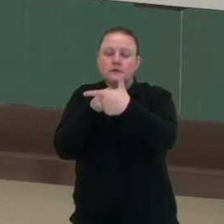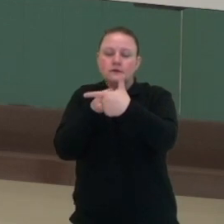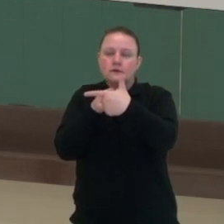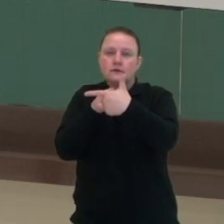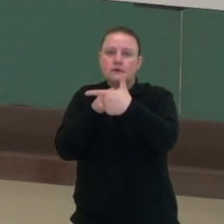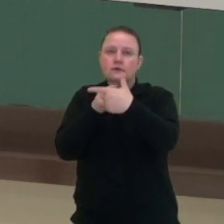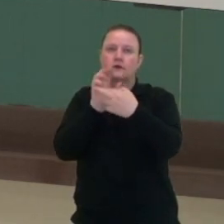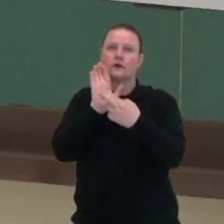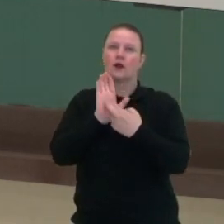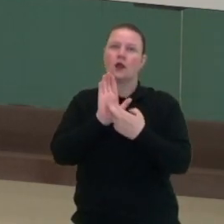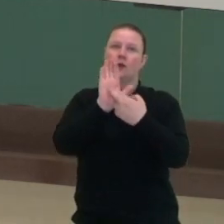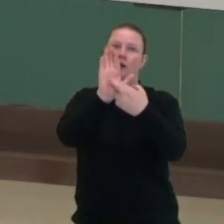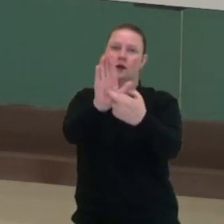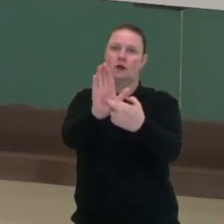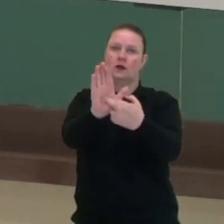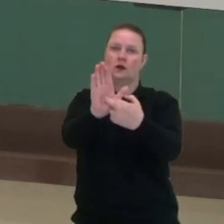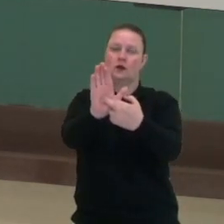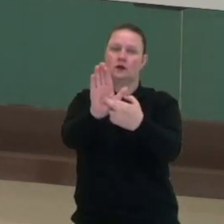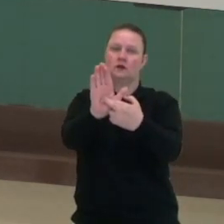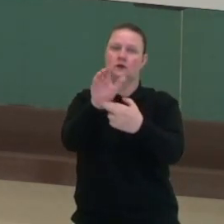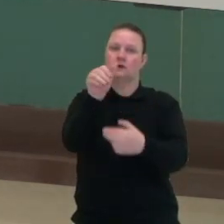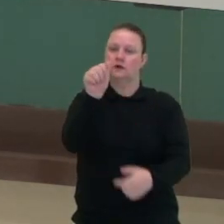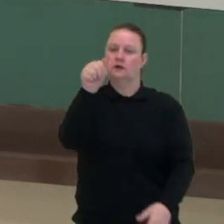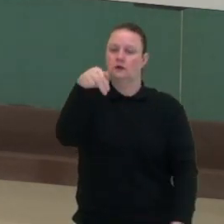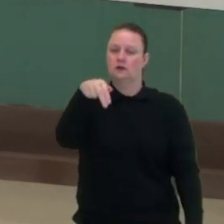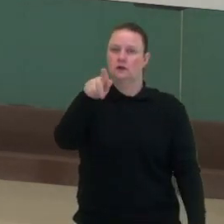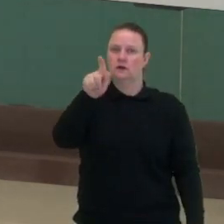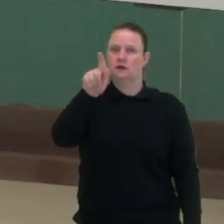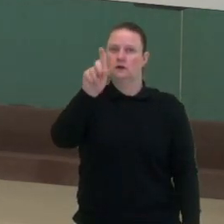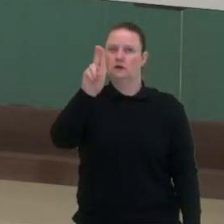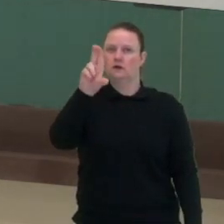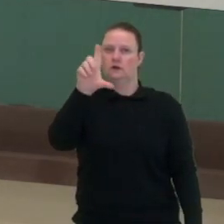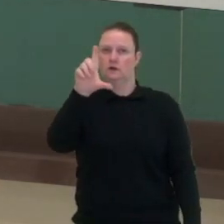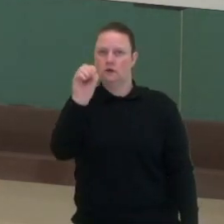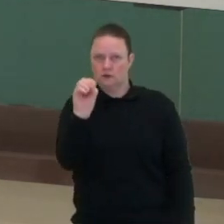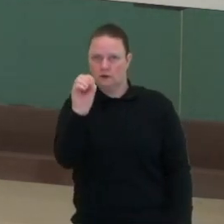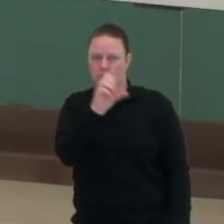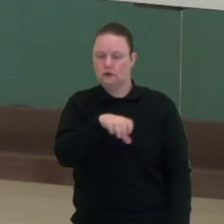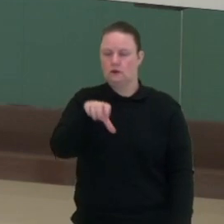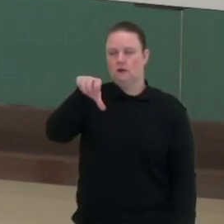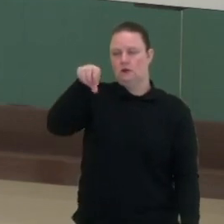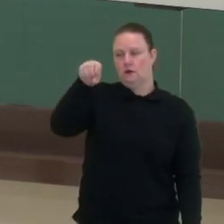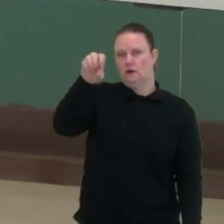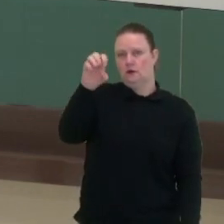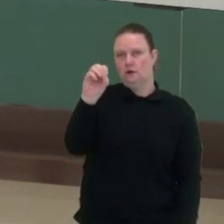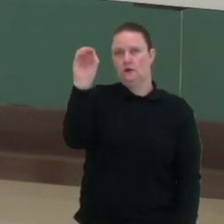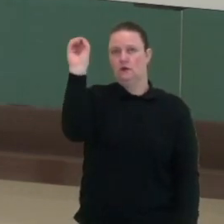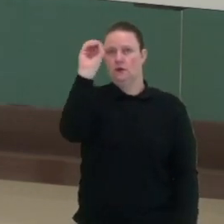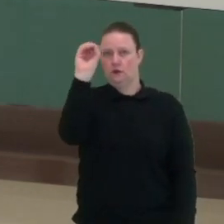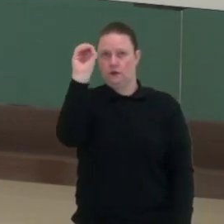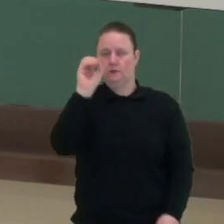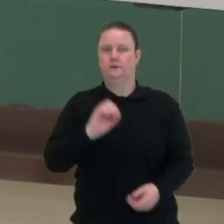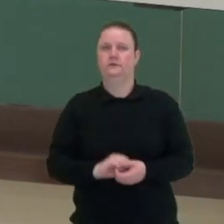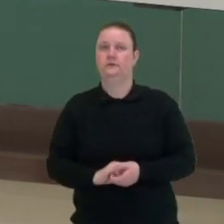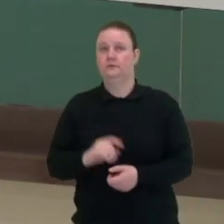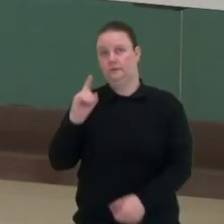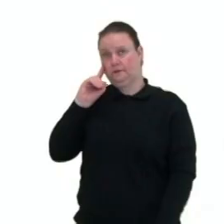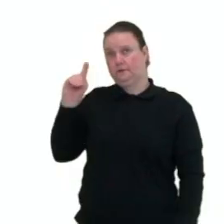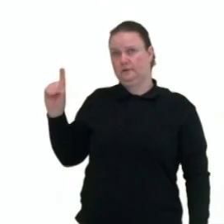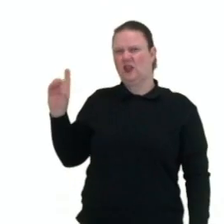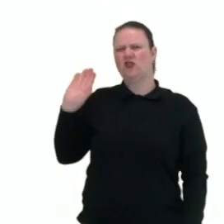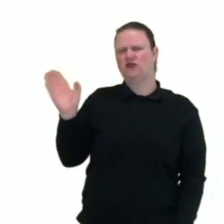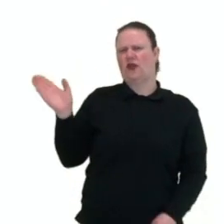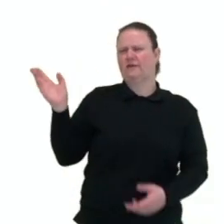para representar um ângulo de 90 graus. Então, sempre que aparece esse desenho aqui, essa figura, você